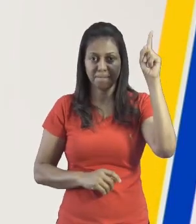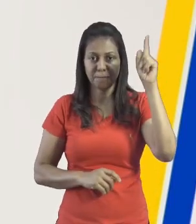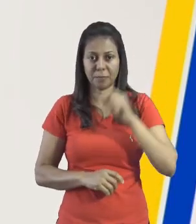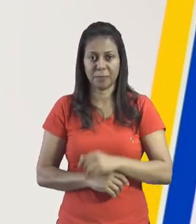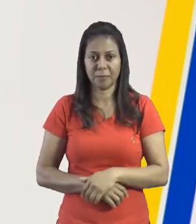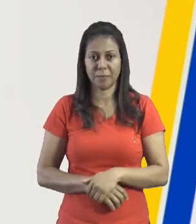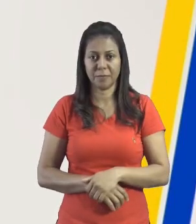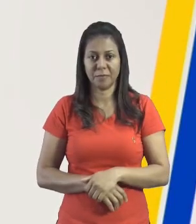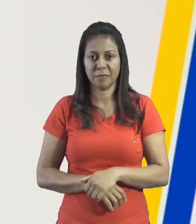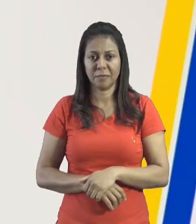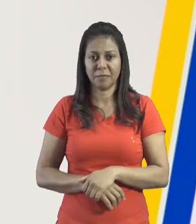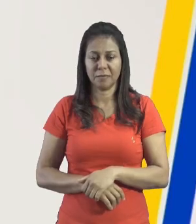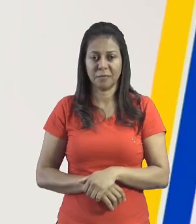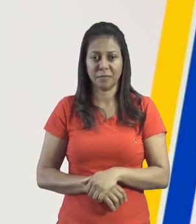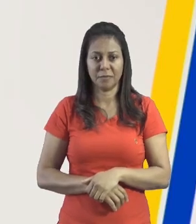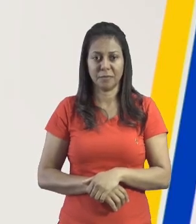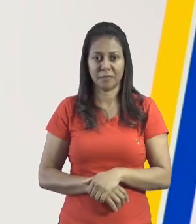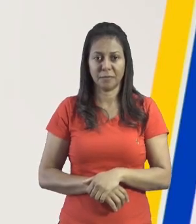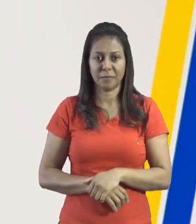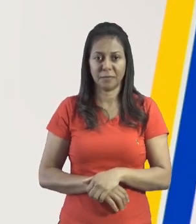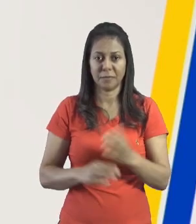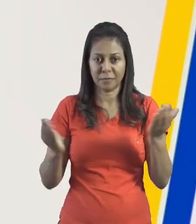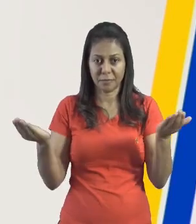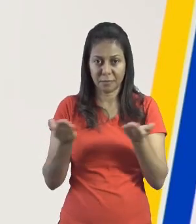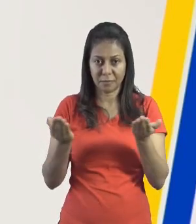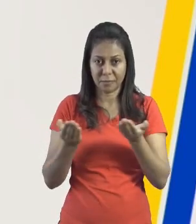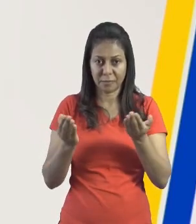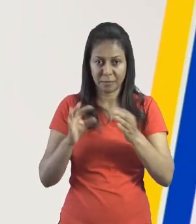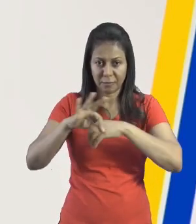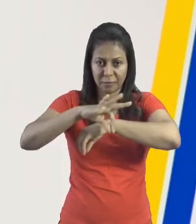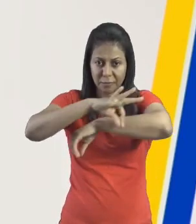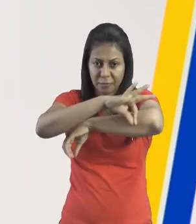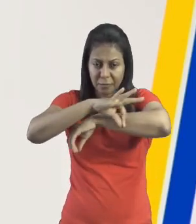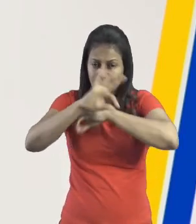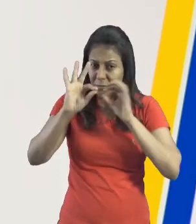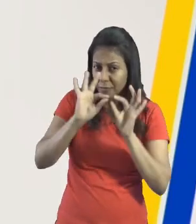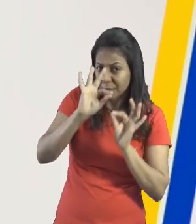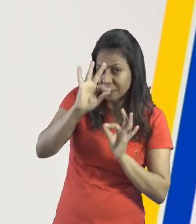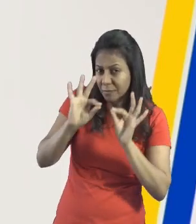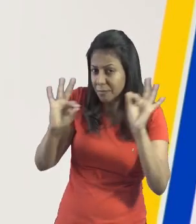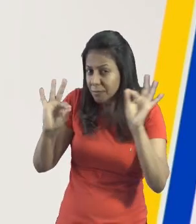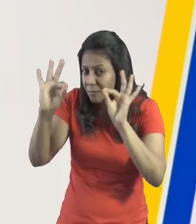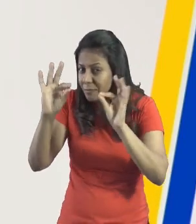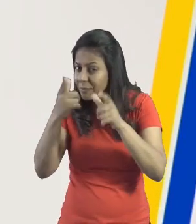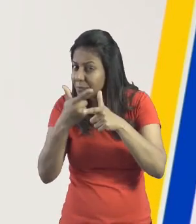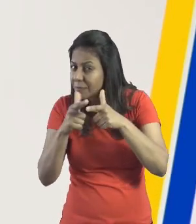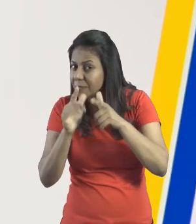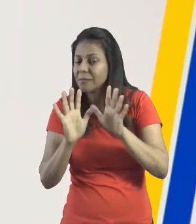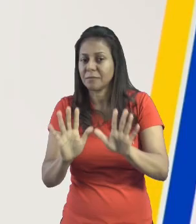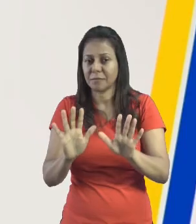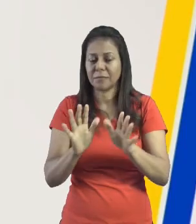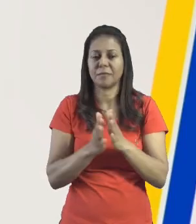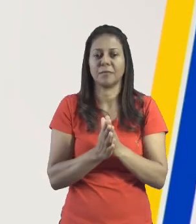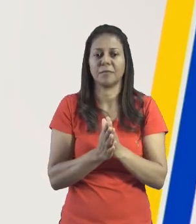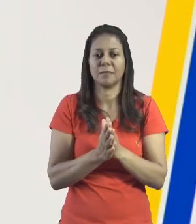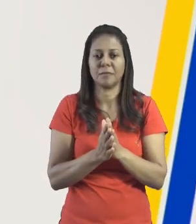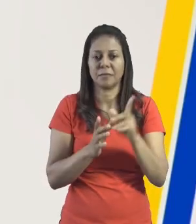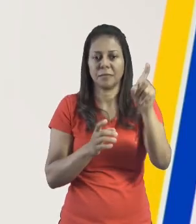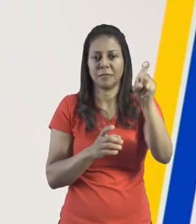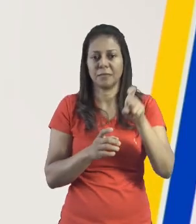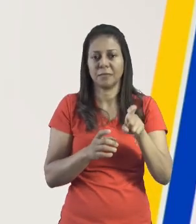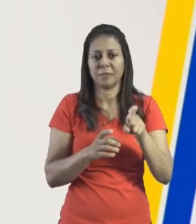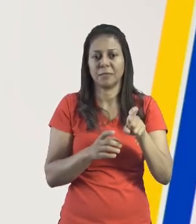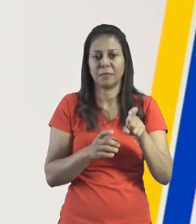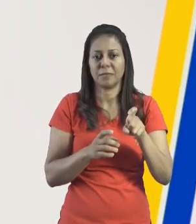aí na parede. Vamos relacionar algumas medidas aí de acordo com o problema. Eu vou chamar de X